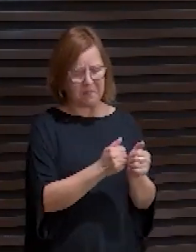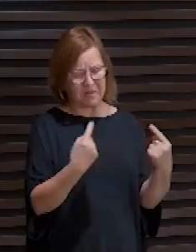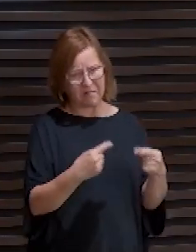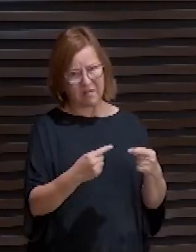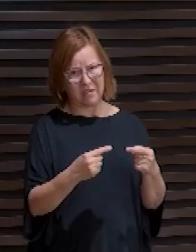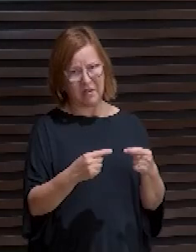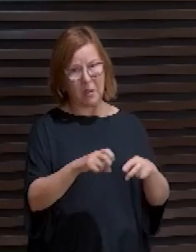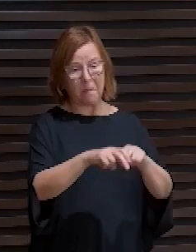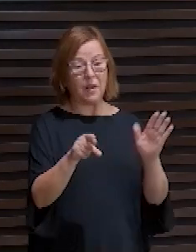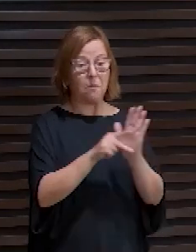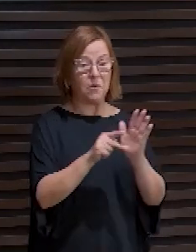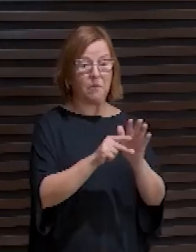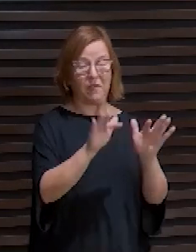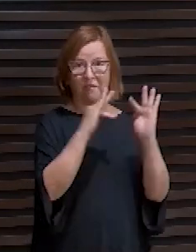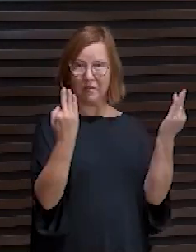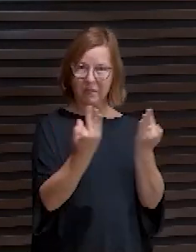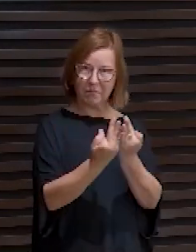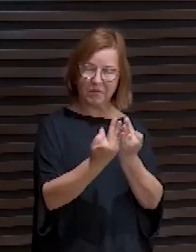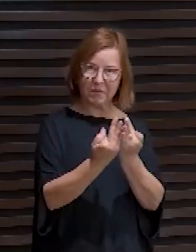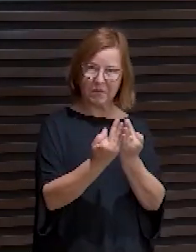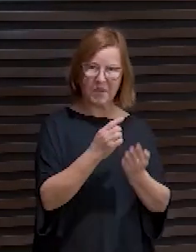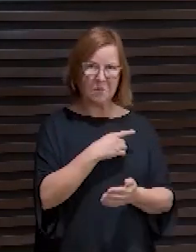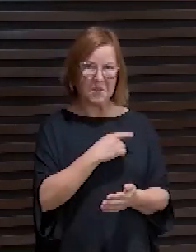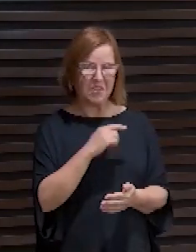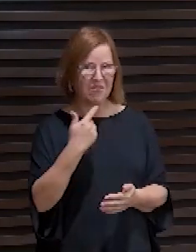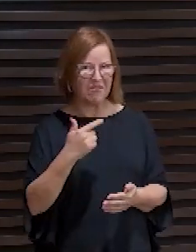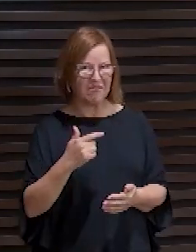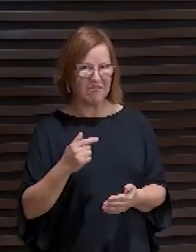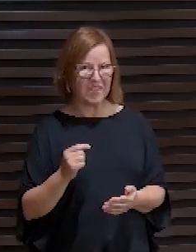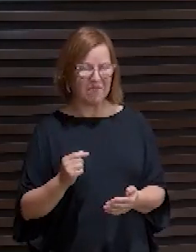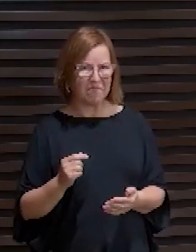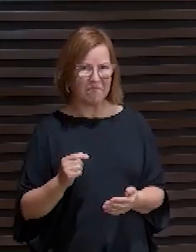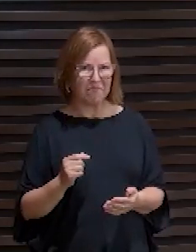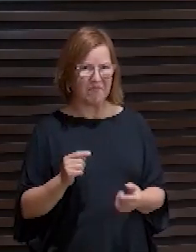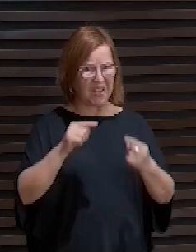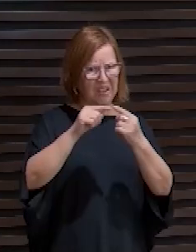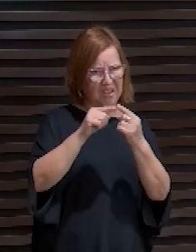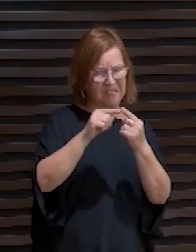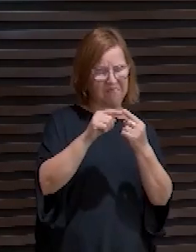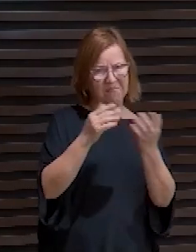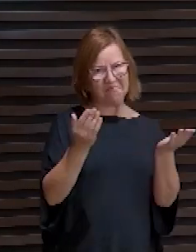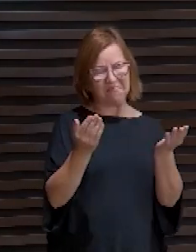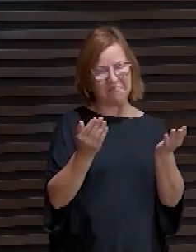próprios parentes, medo de não ter acesso àquilo que eles poderiam ter como